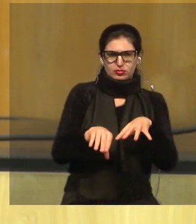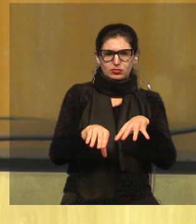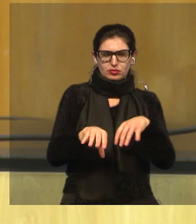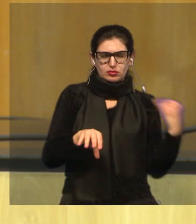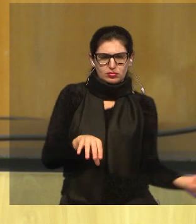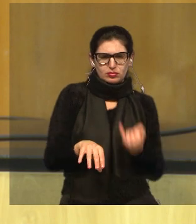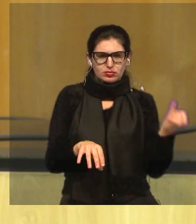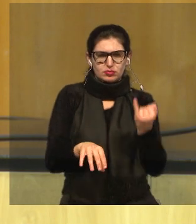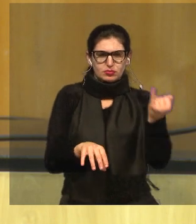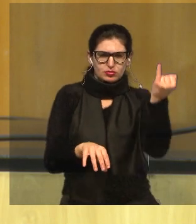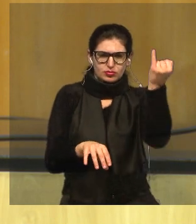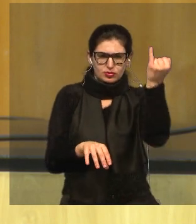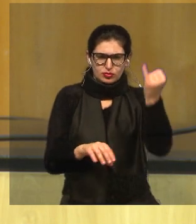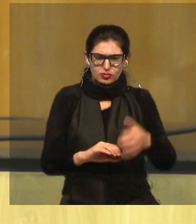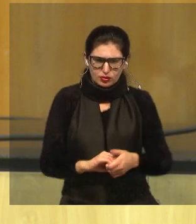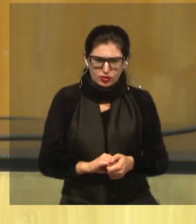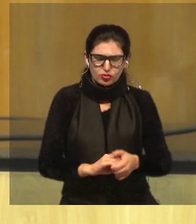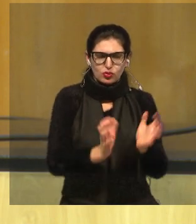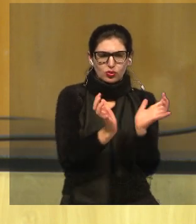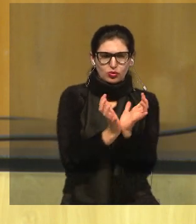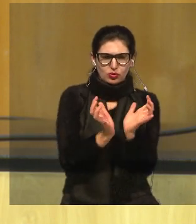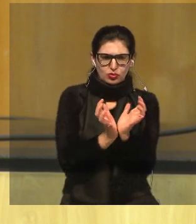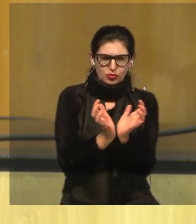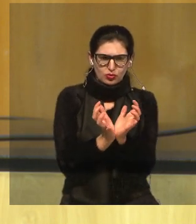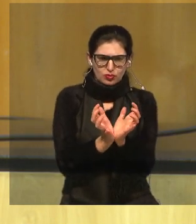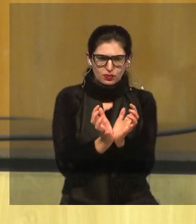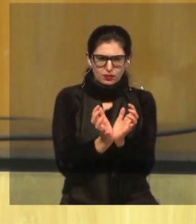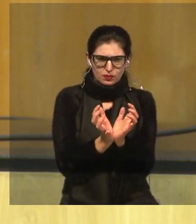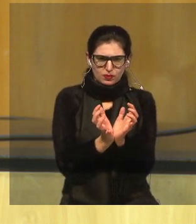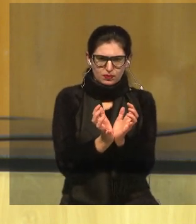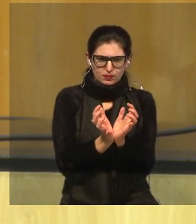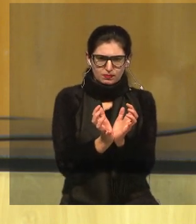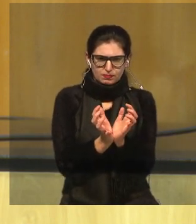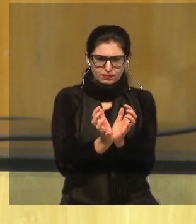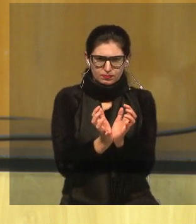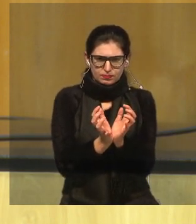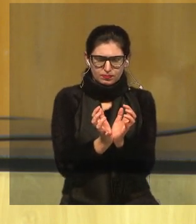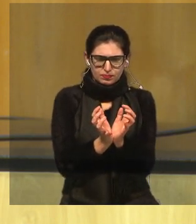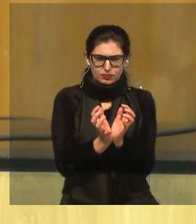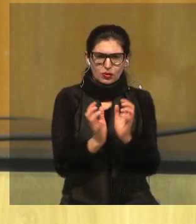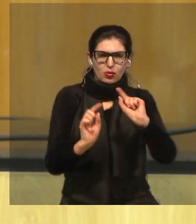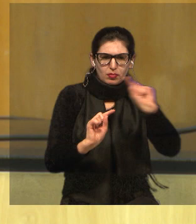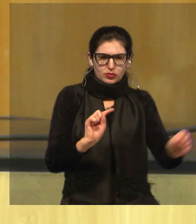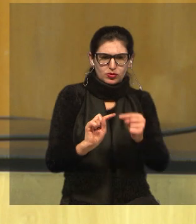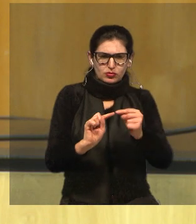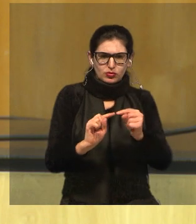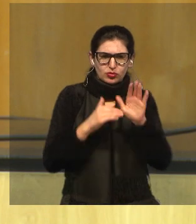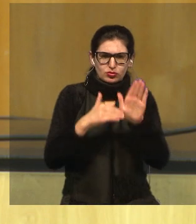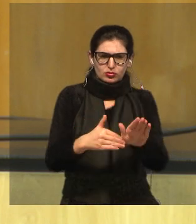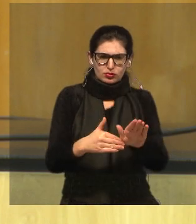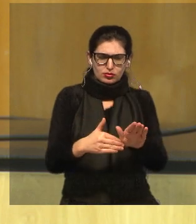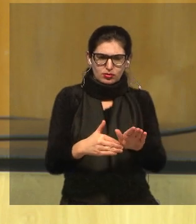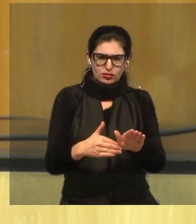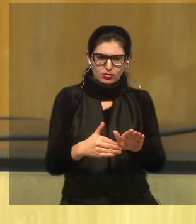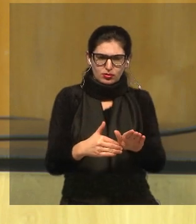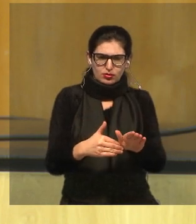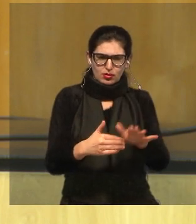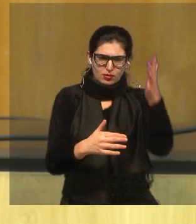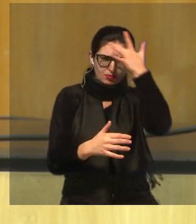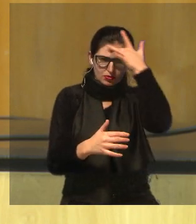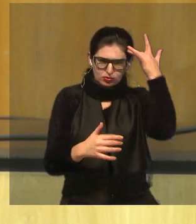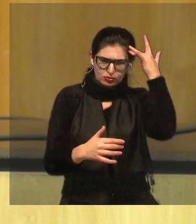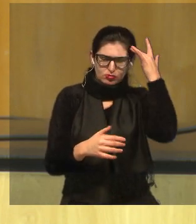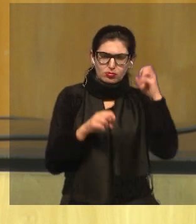que tenhamos como grupo uma grande certeza do aquilo que viemos, né? Hoje, quando a gente estava